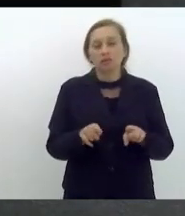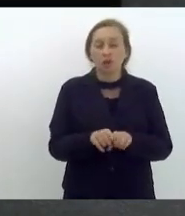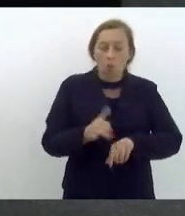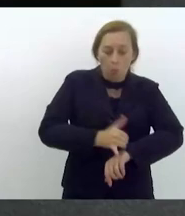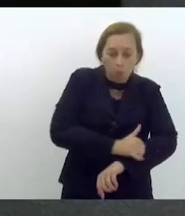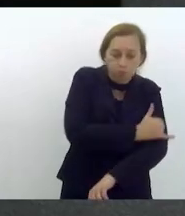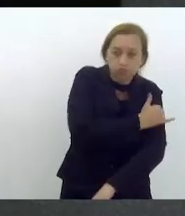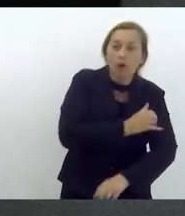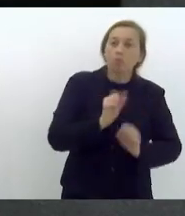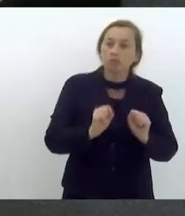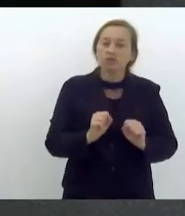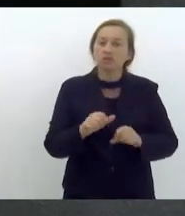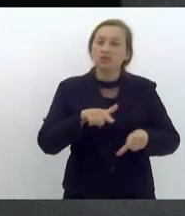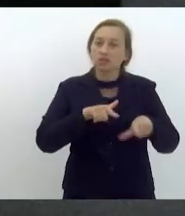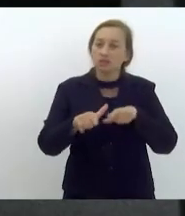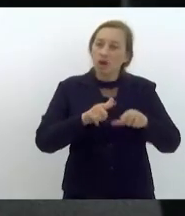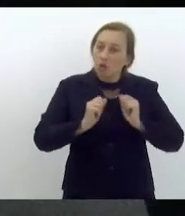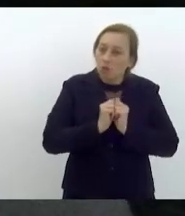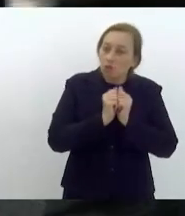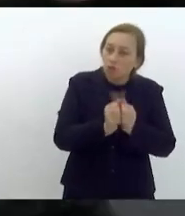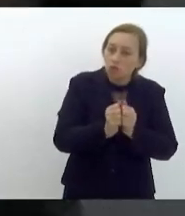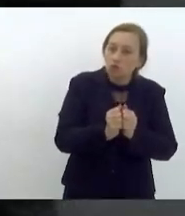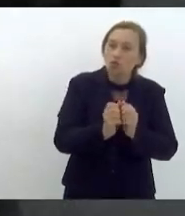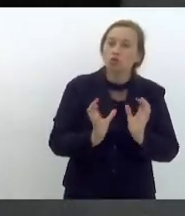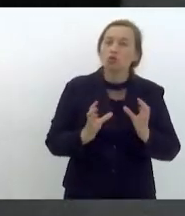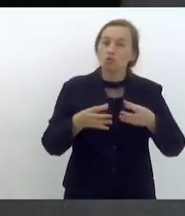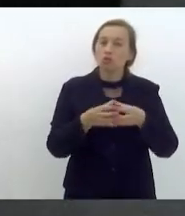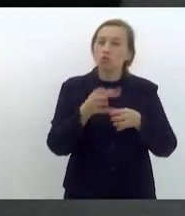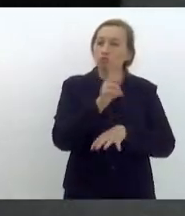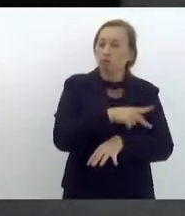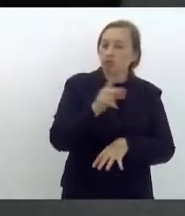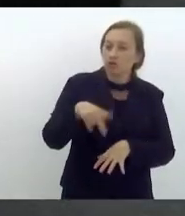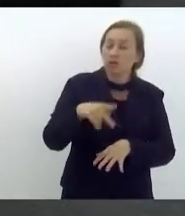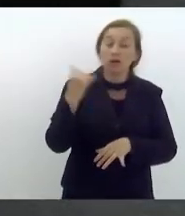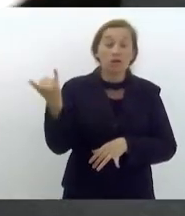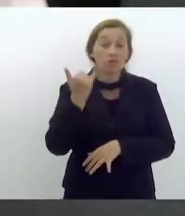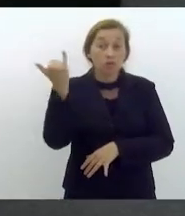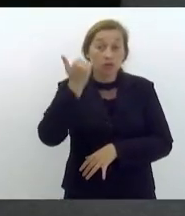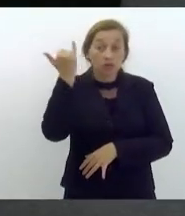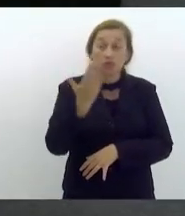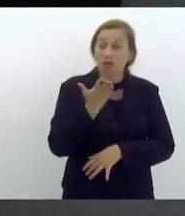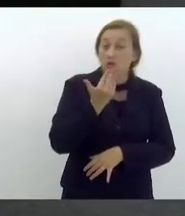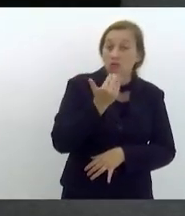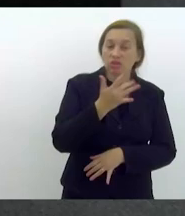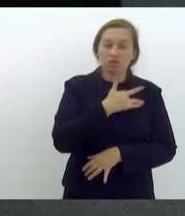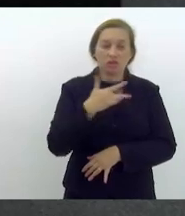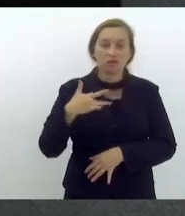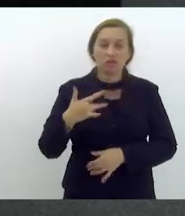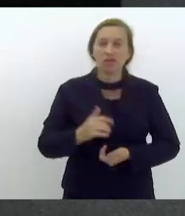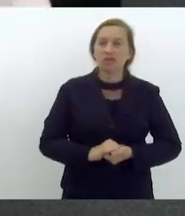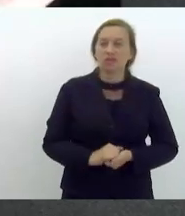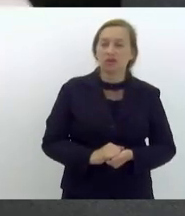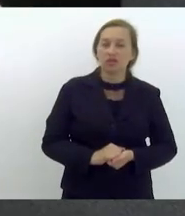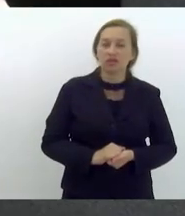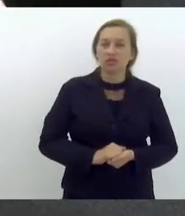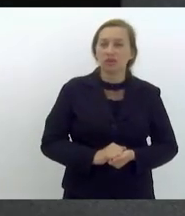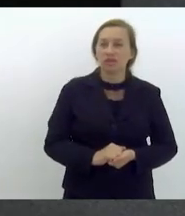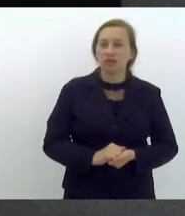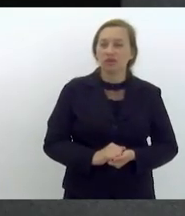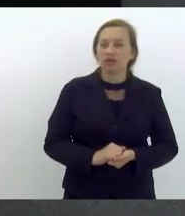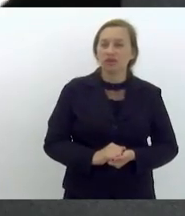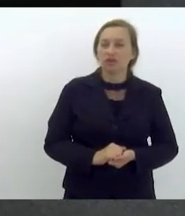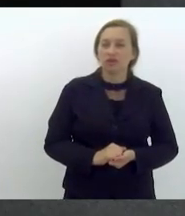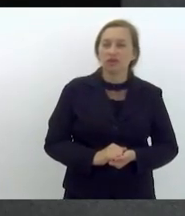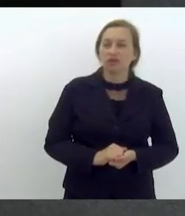iremos trabalhar em conjunto com o corpo de professores a importância da alimentação saudável infelizmente aquele nessa casa